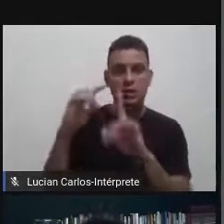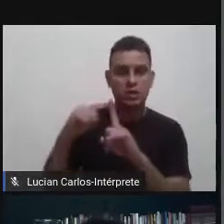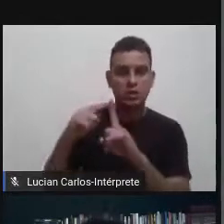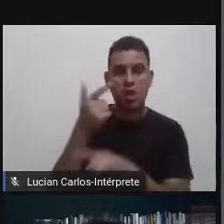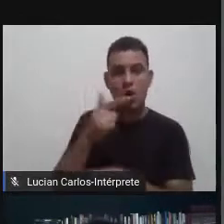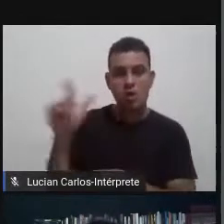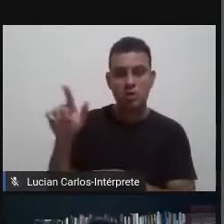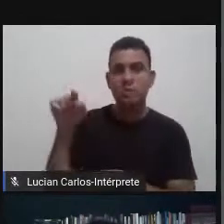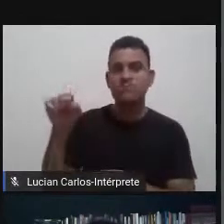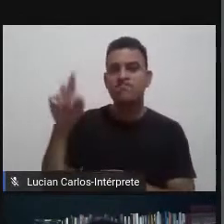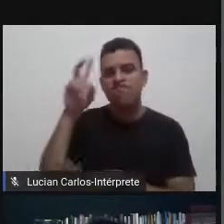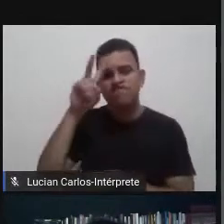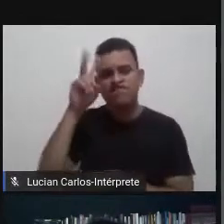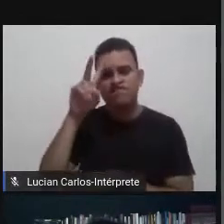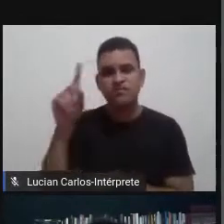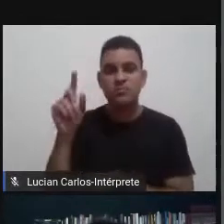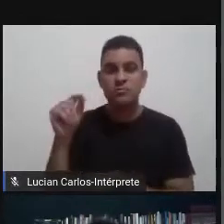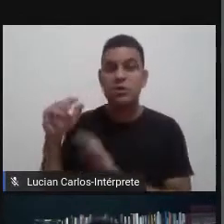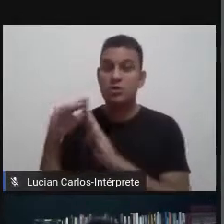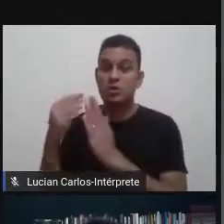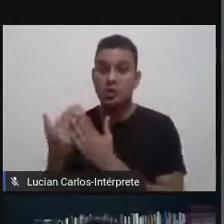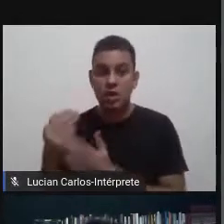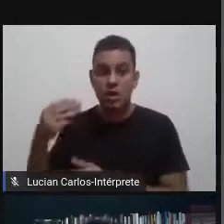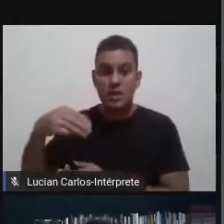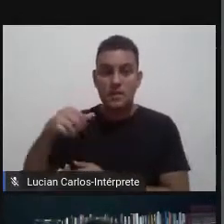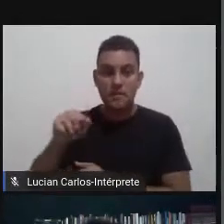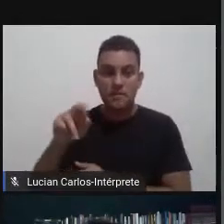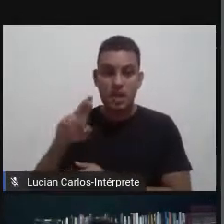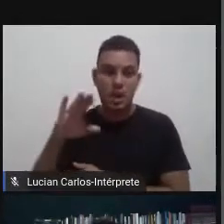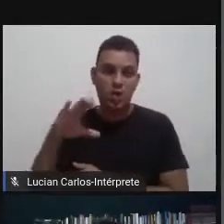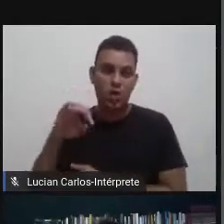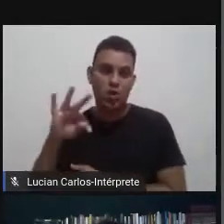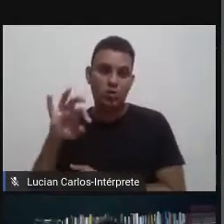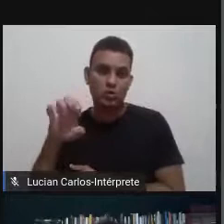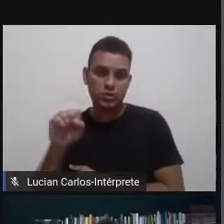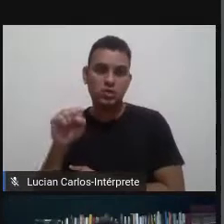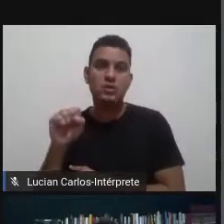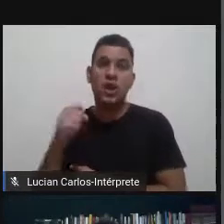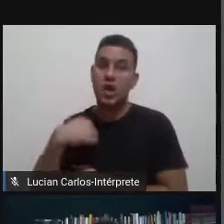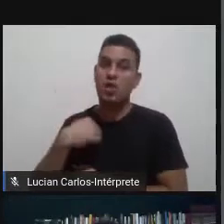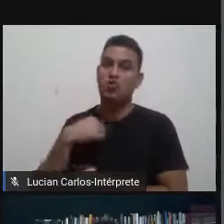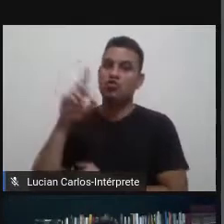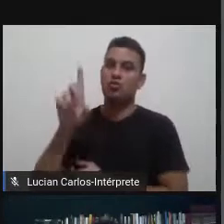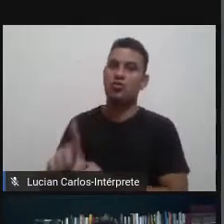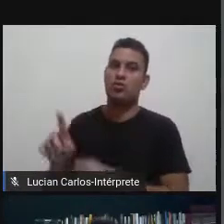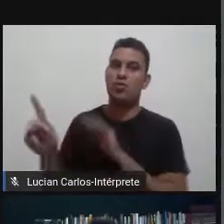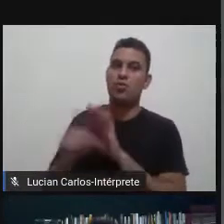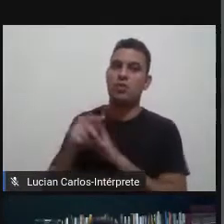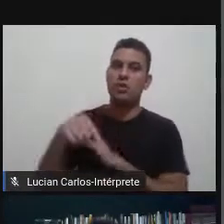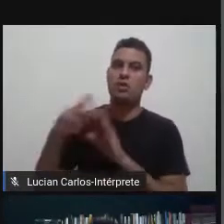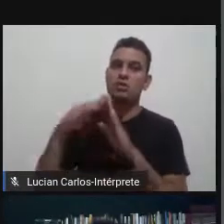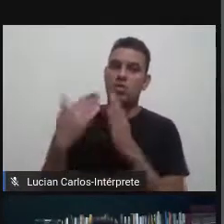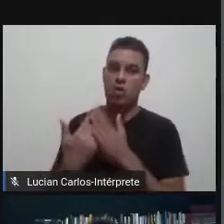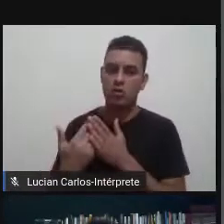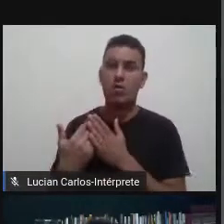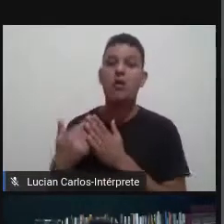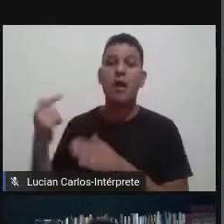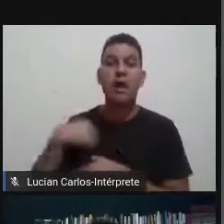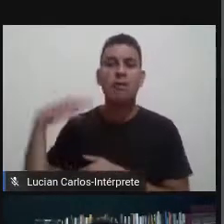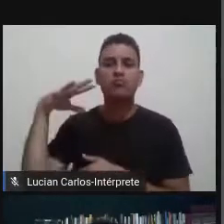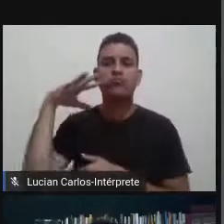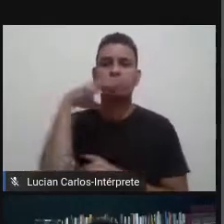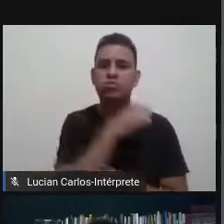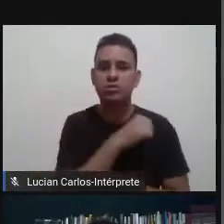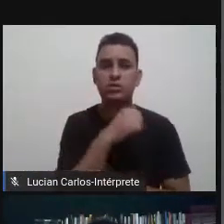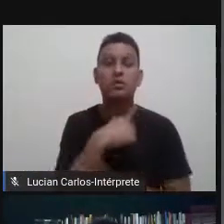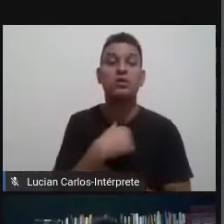outro patrimônio histórico, que é a Escola Marcondes de Souza, a qual eu represento como diretor escolar. É uma escola que rapidamente, né, do